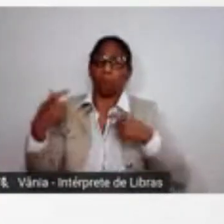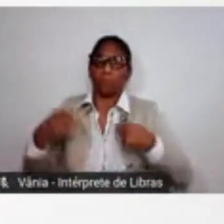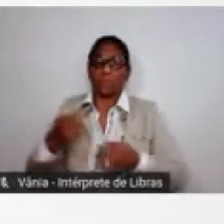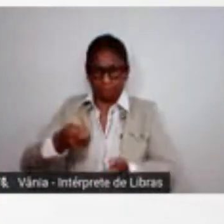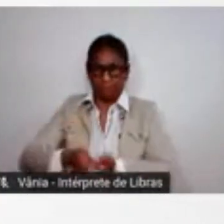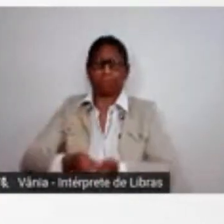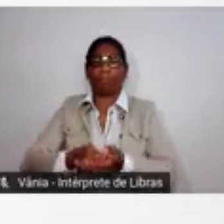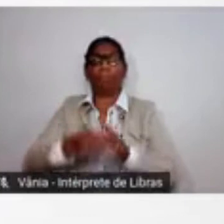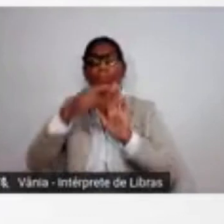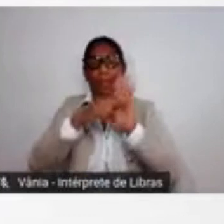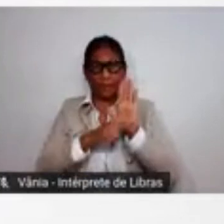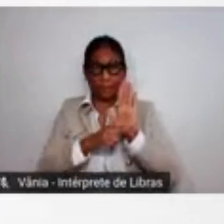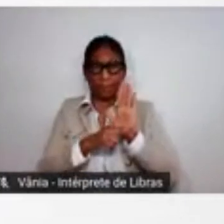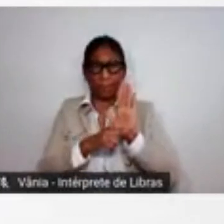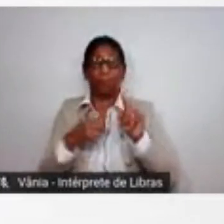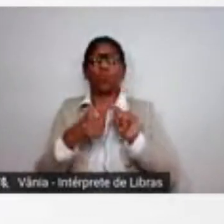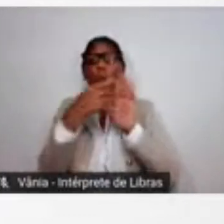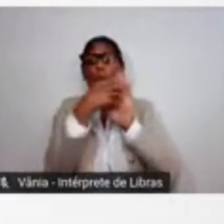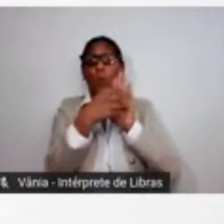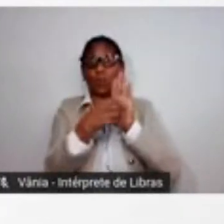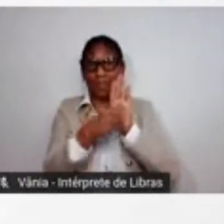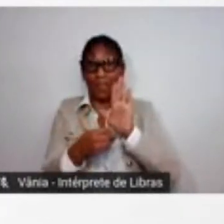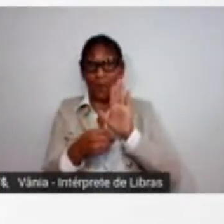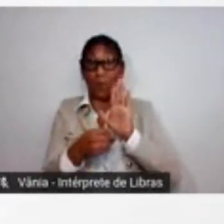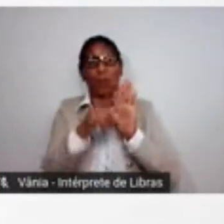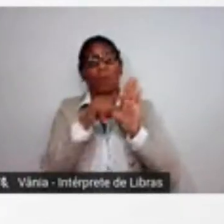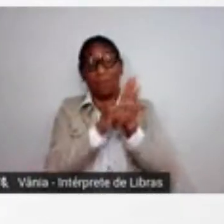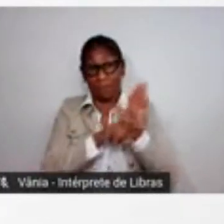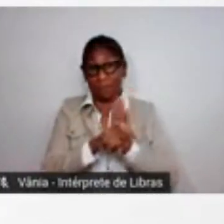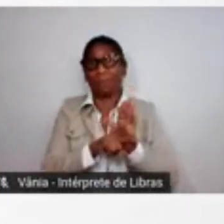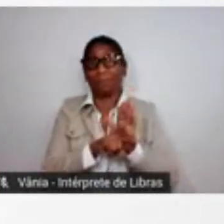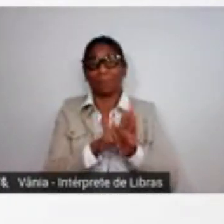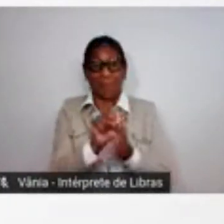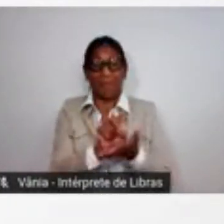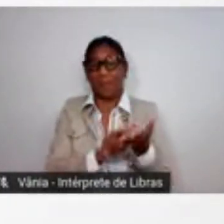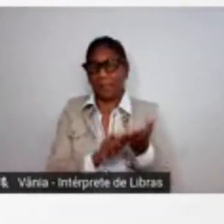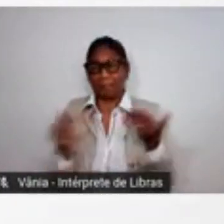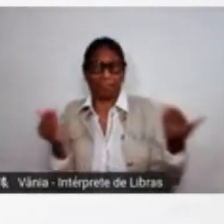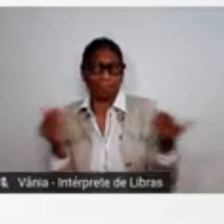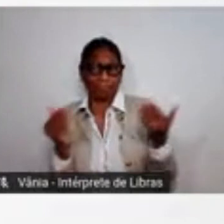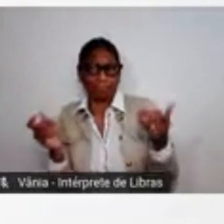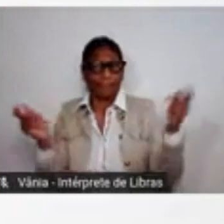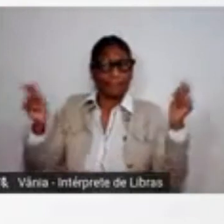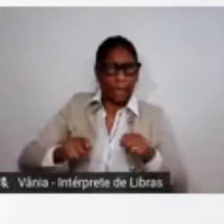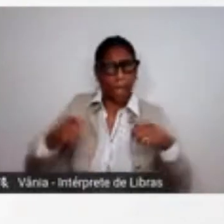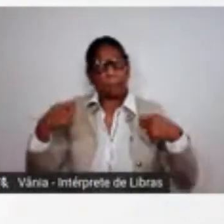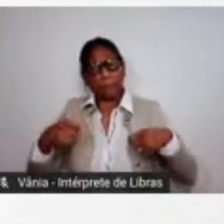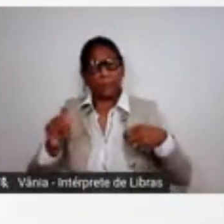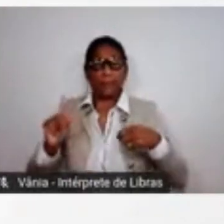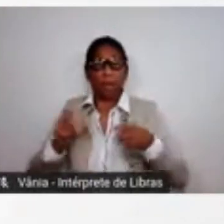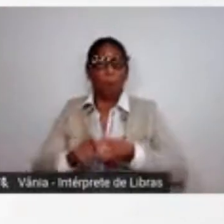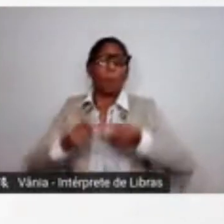Aliás, o nosso modelo de distanciamento controlado se encarrega de analisar esses indicadores. Nós analisamos os indicadores da evolução